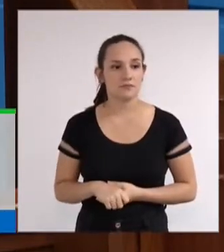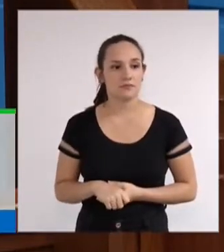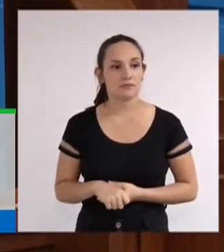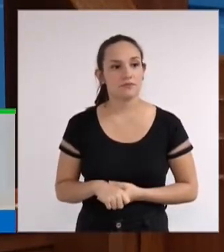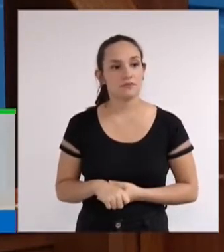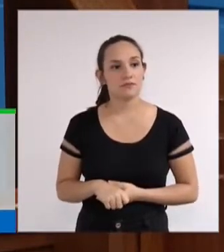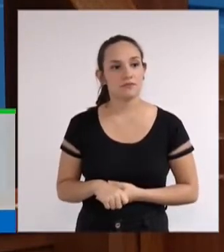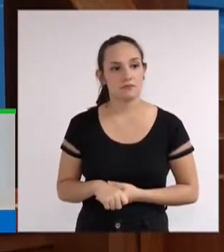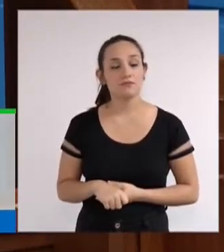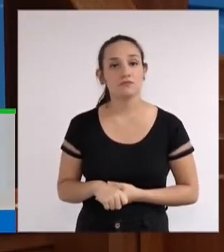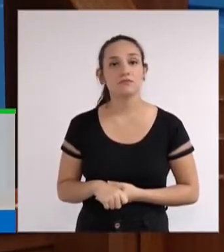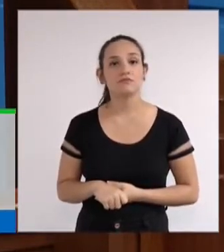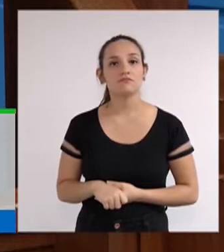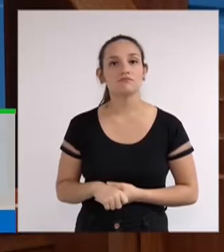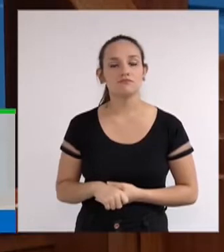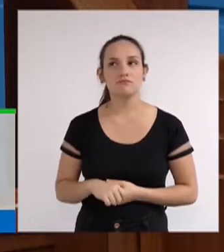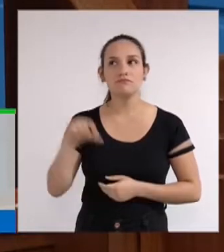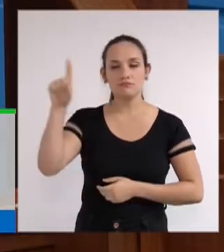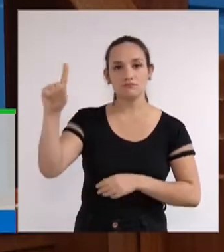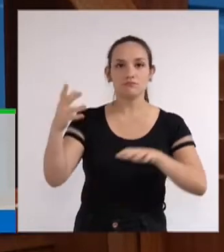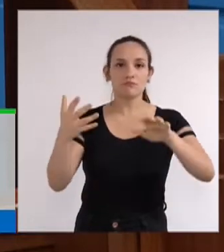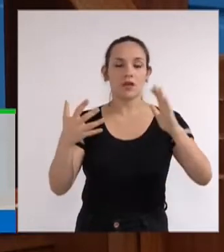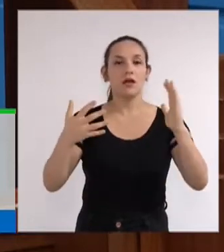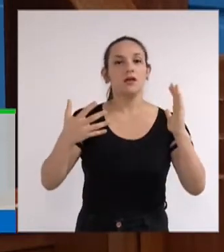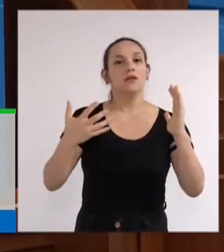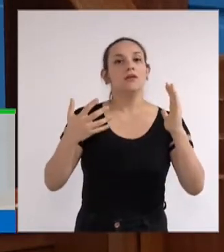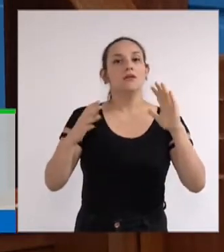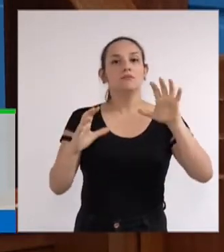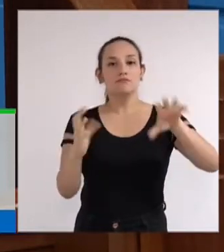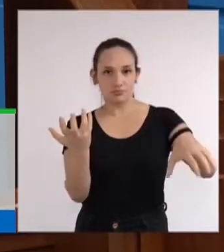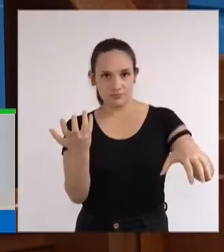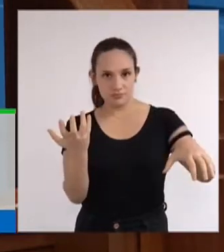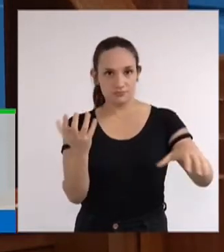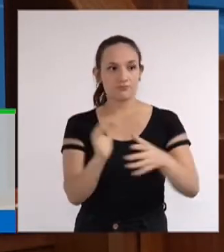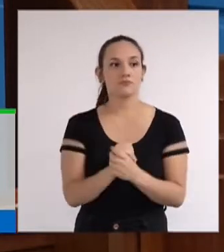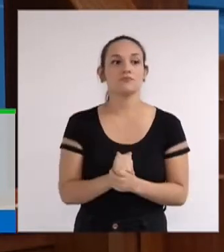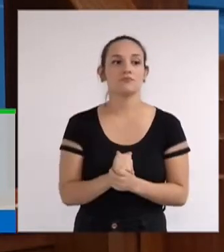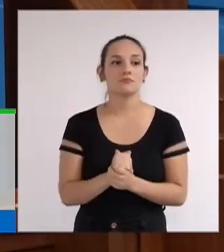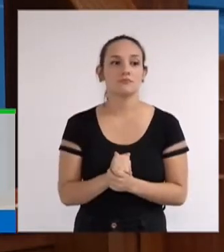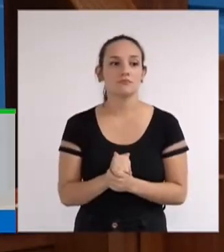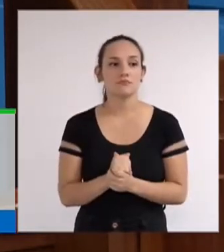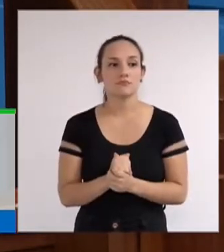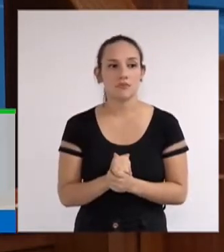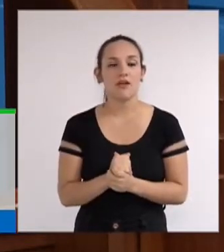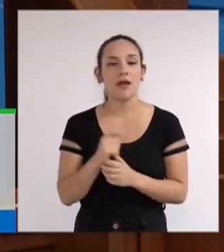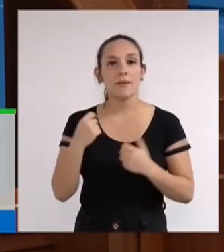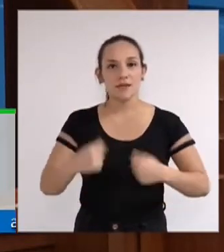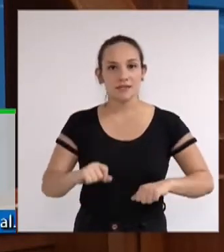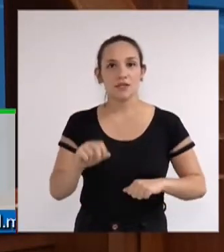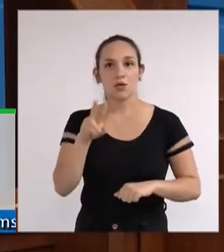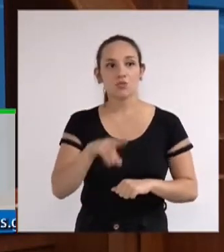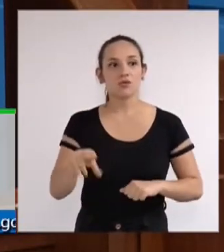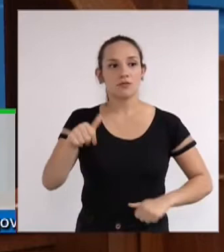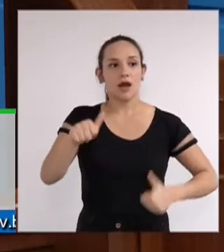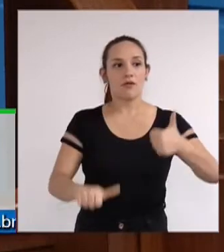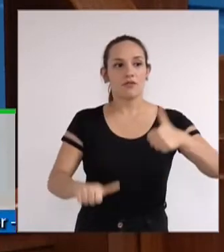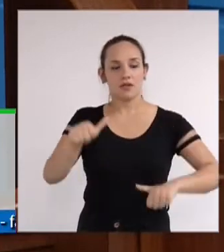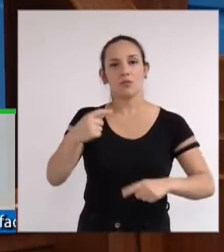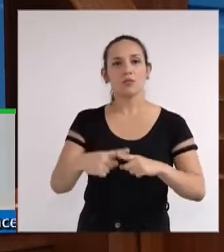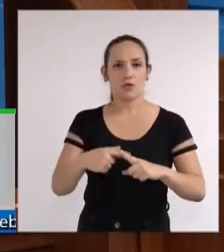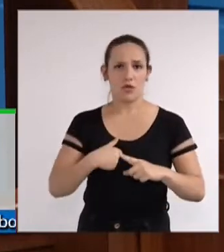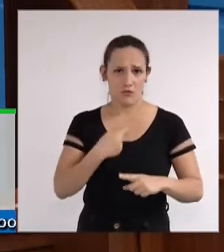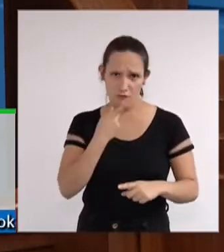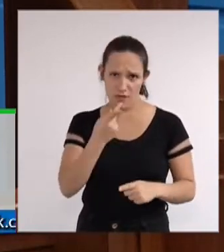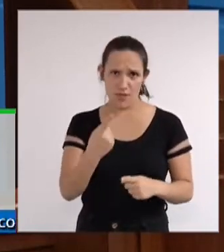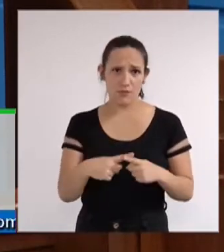a Casa Legislativa Federal tem o instrumento da verificação. Eu estou ressaltando isso porque eu ouvi uma afirmação